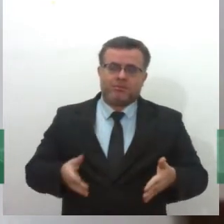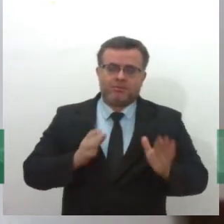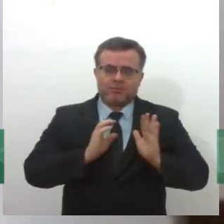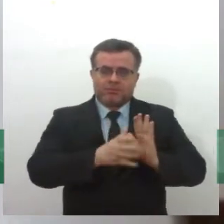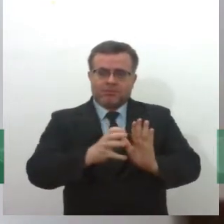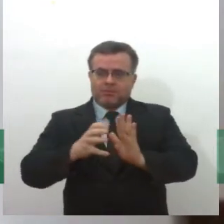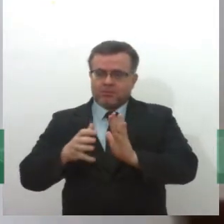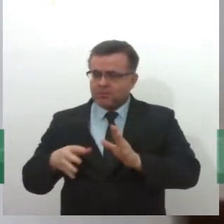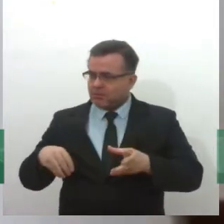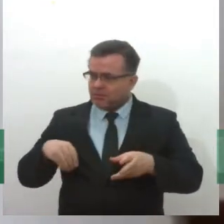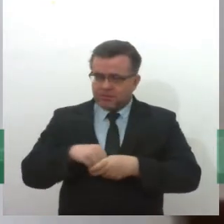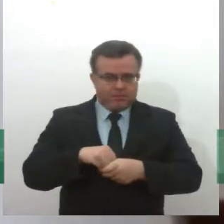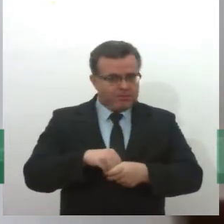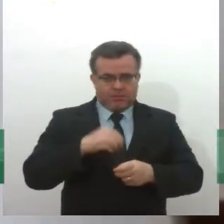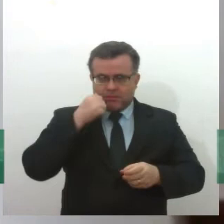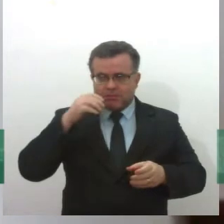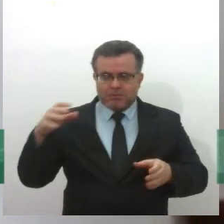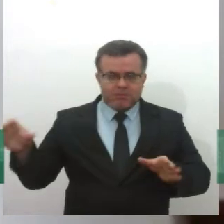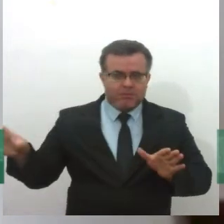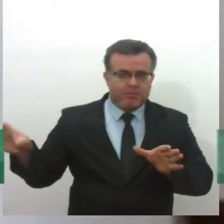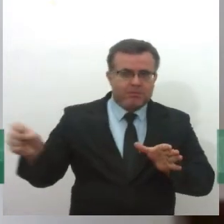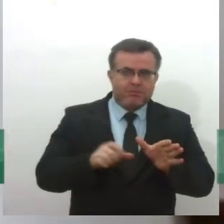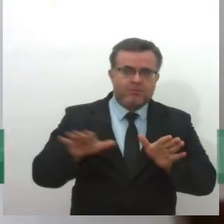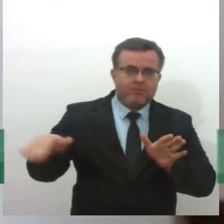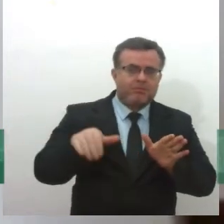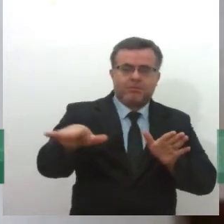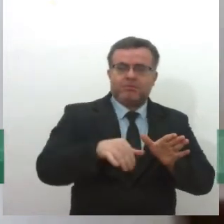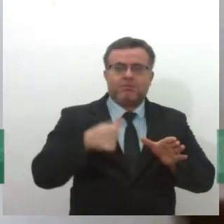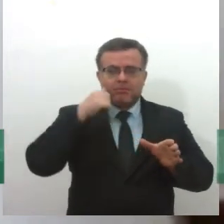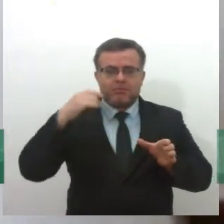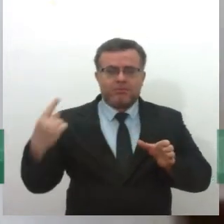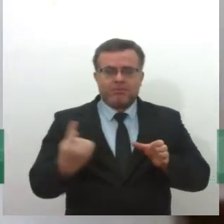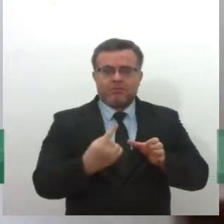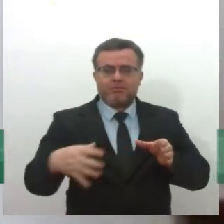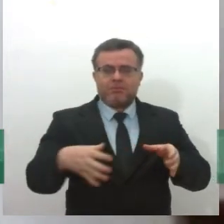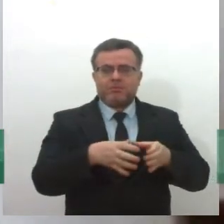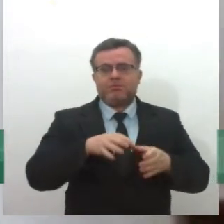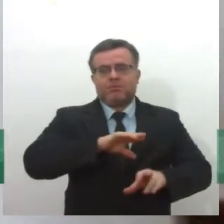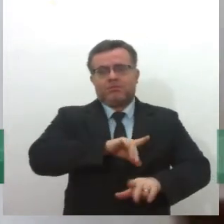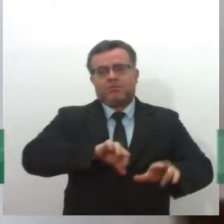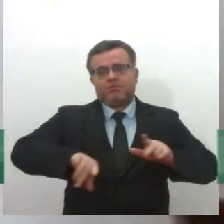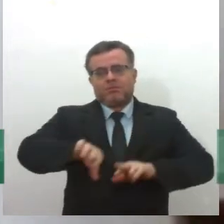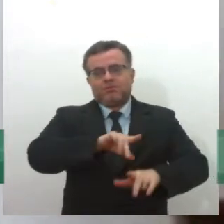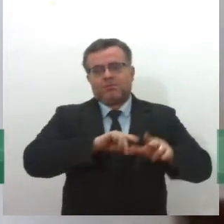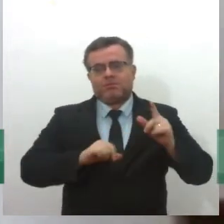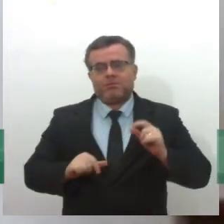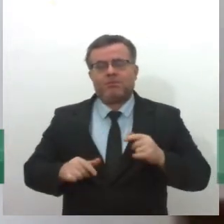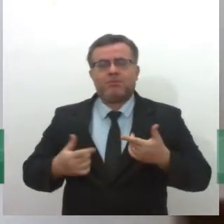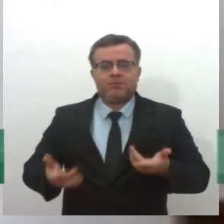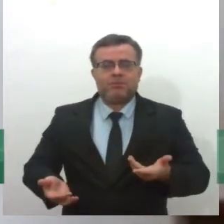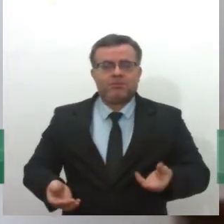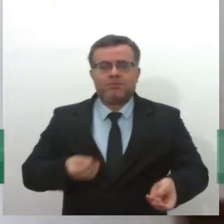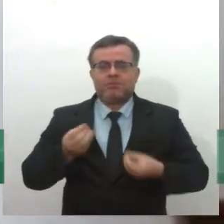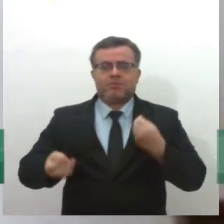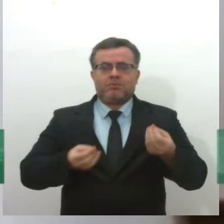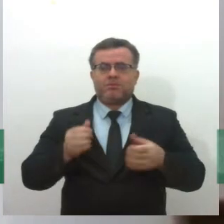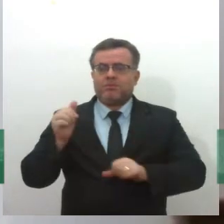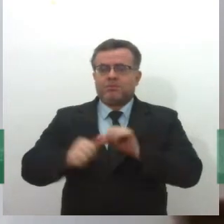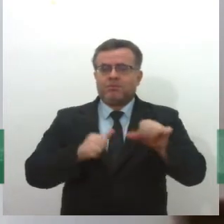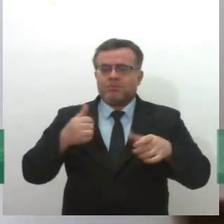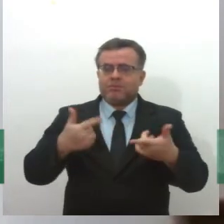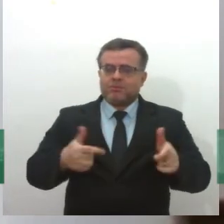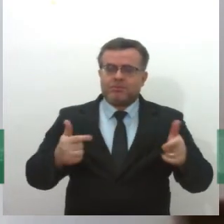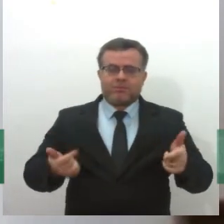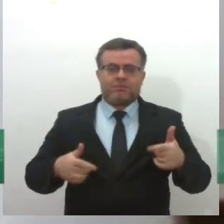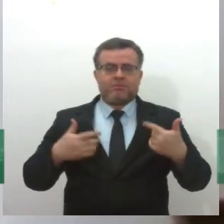fazem a parte dele, de trazer essa representação genuína dos coletivos, dos interesses da sociedade, a gente não tem mudança. Então essa